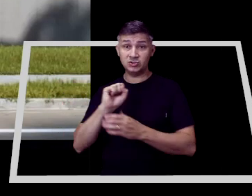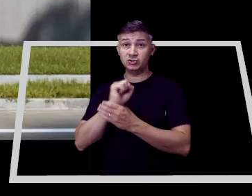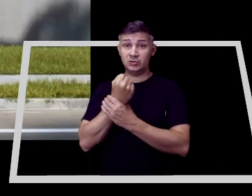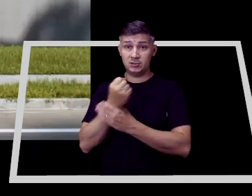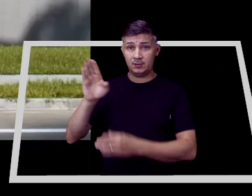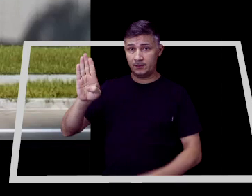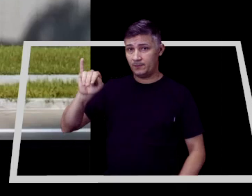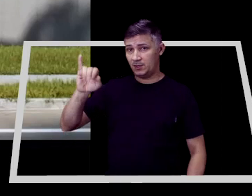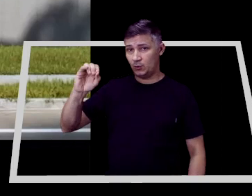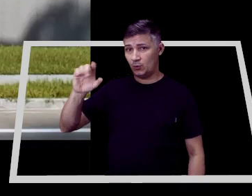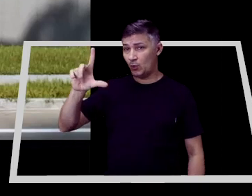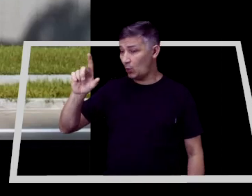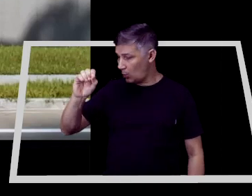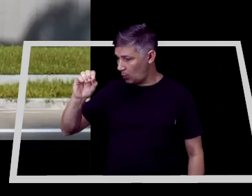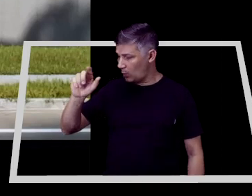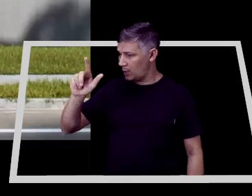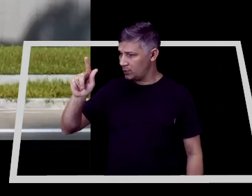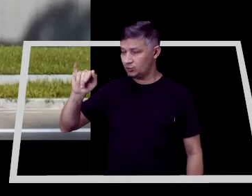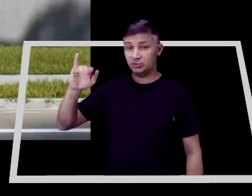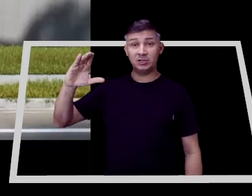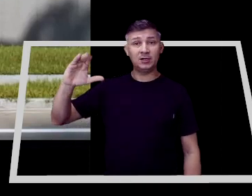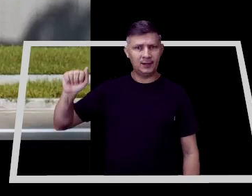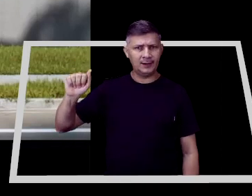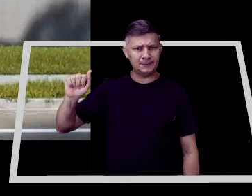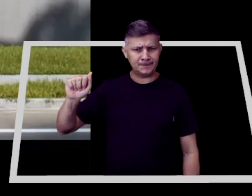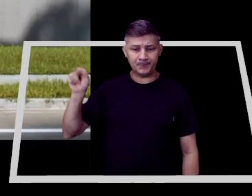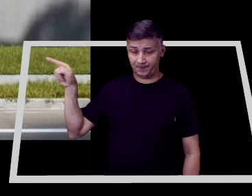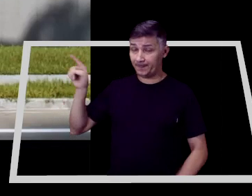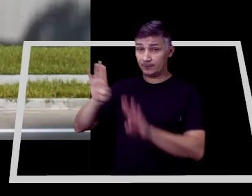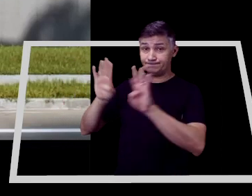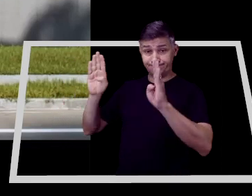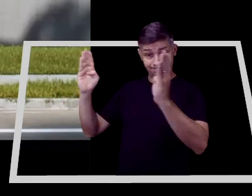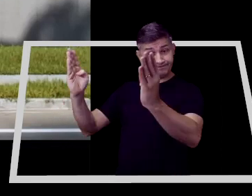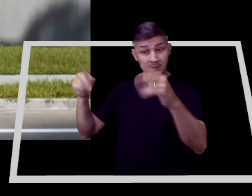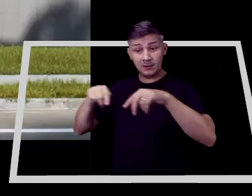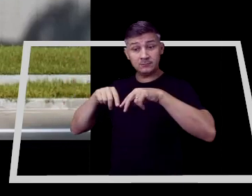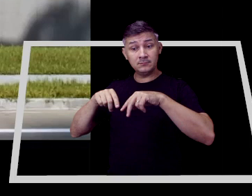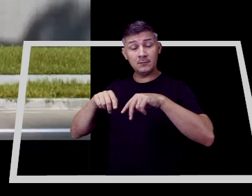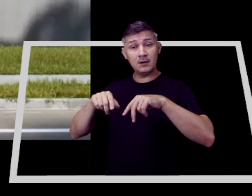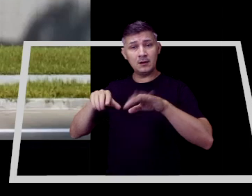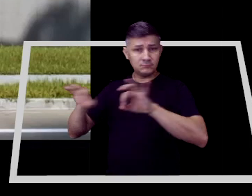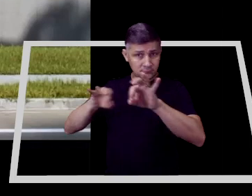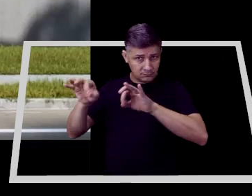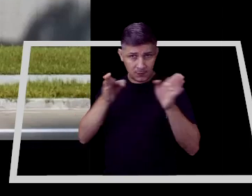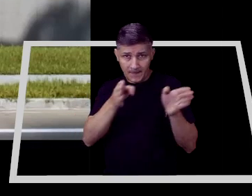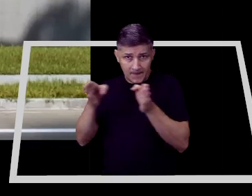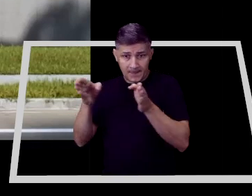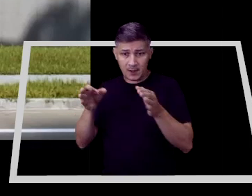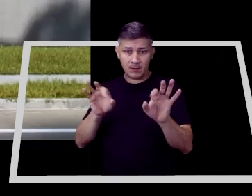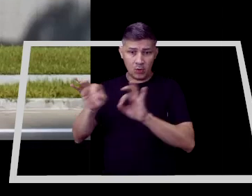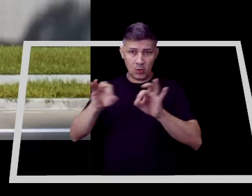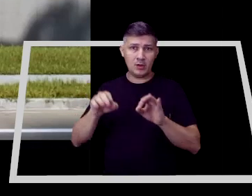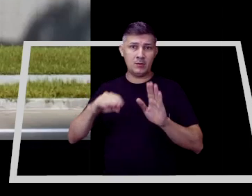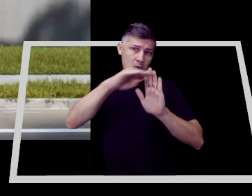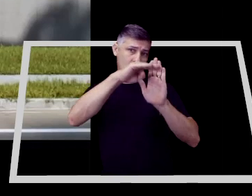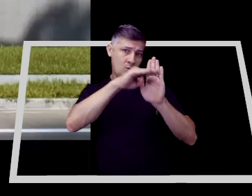segurança biológica, e esses dispositivos de circulação e distribuição